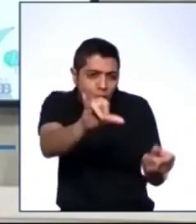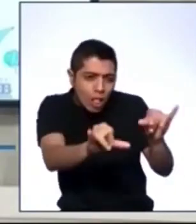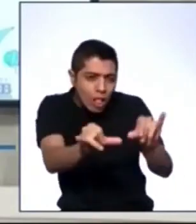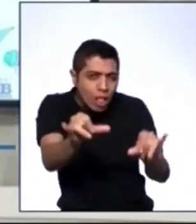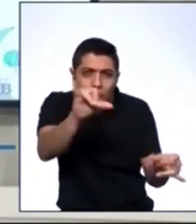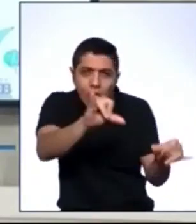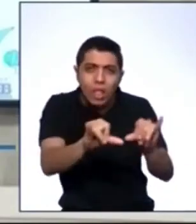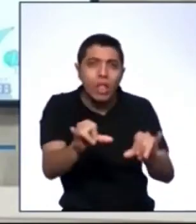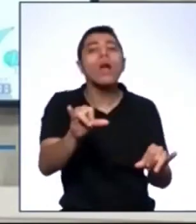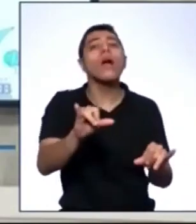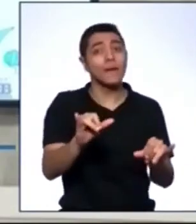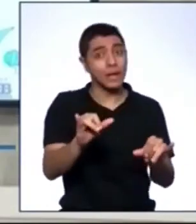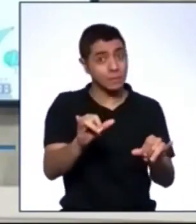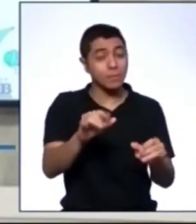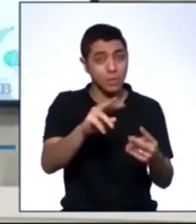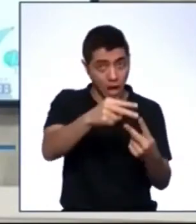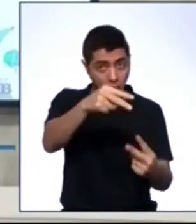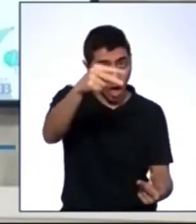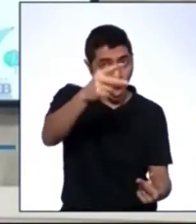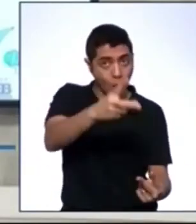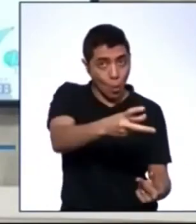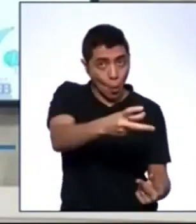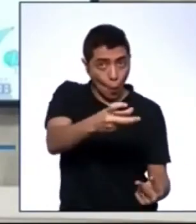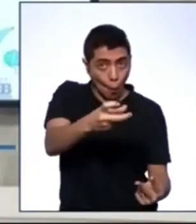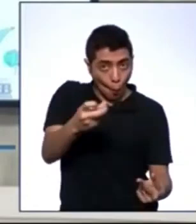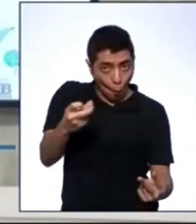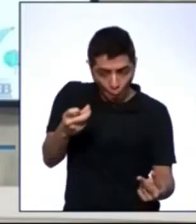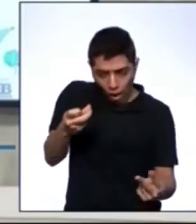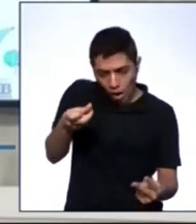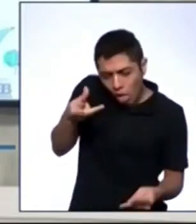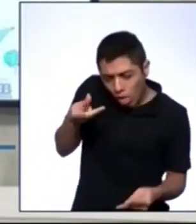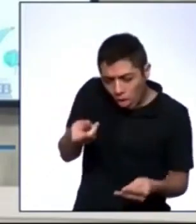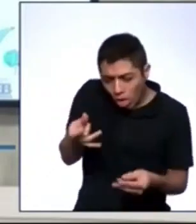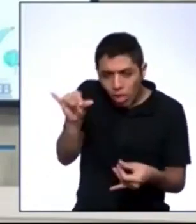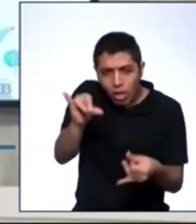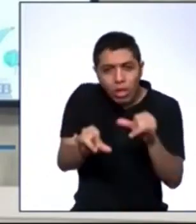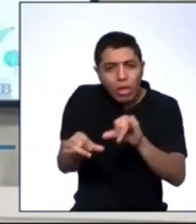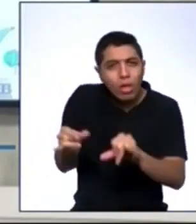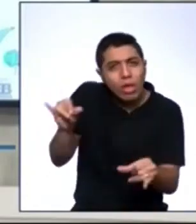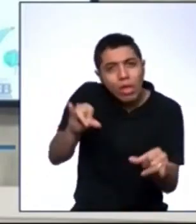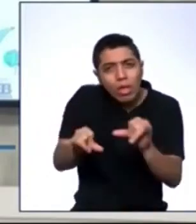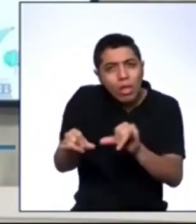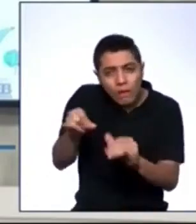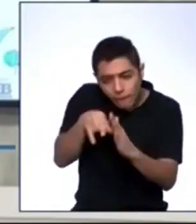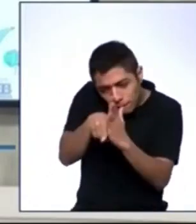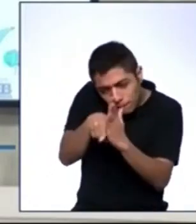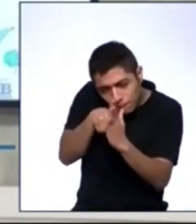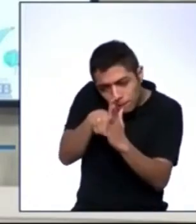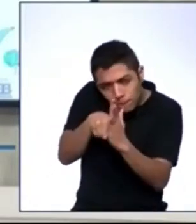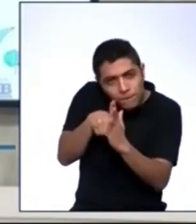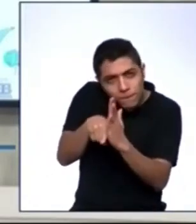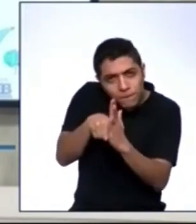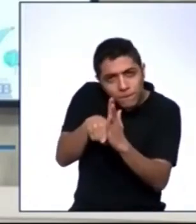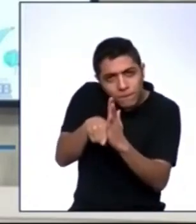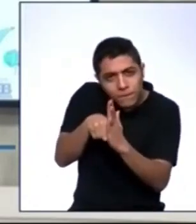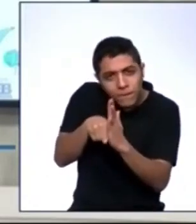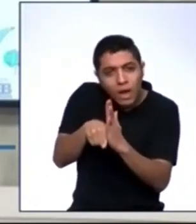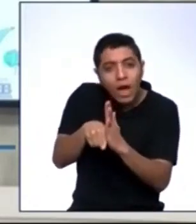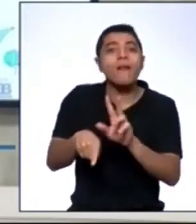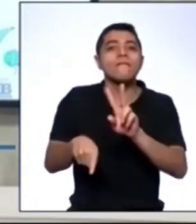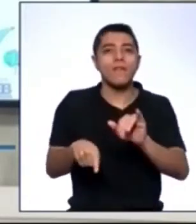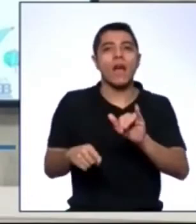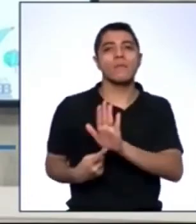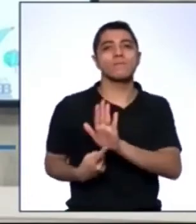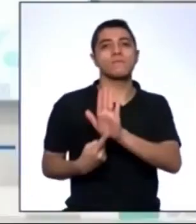que é bastante complexo, você vai obter um padrão de bandas como essa que está aqui, ó. Cada bandinha